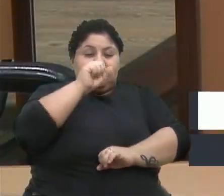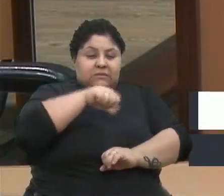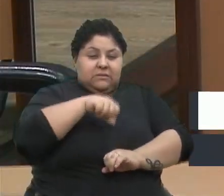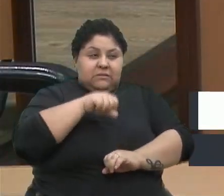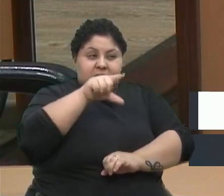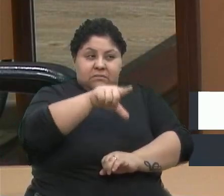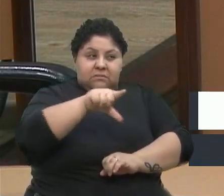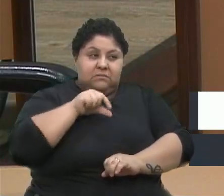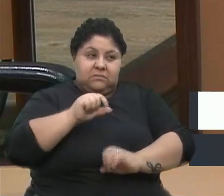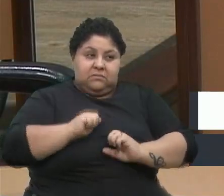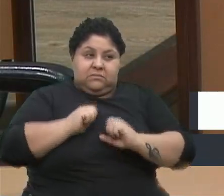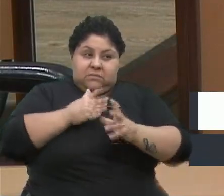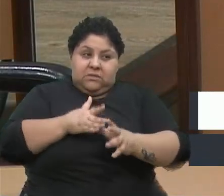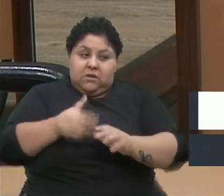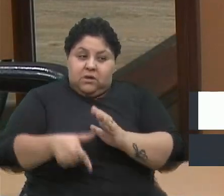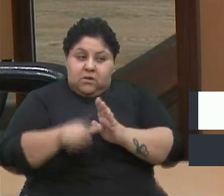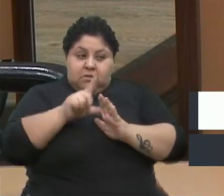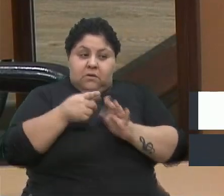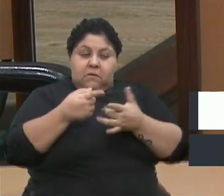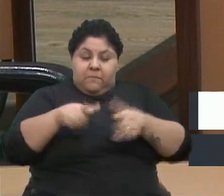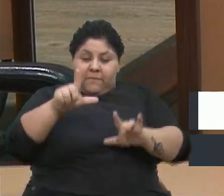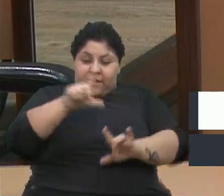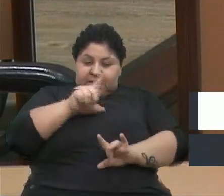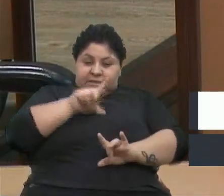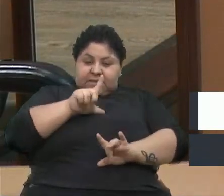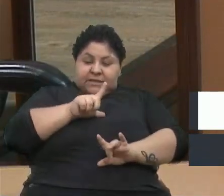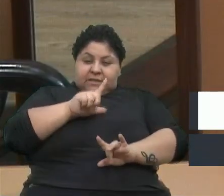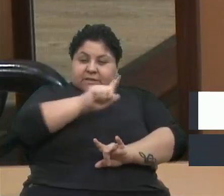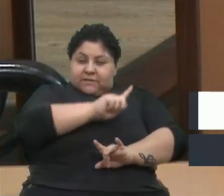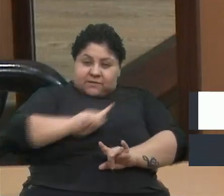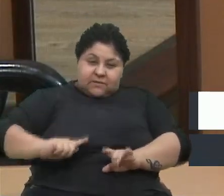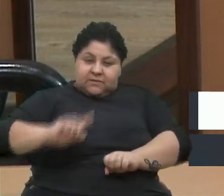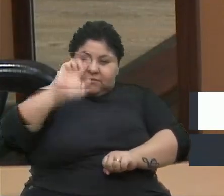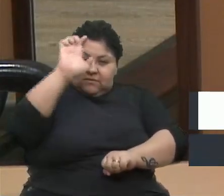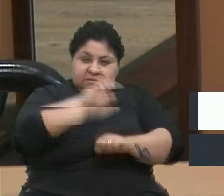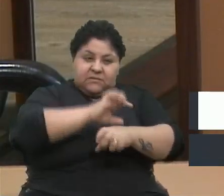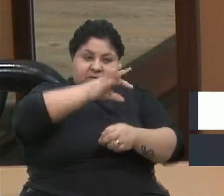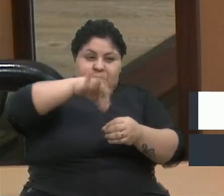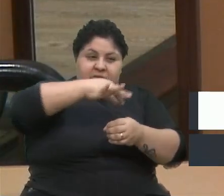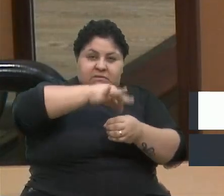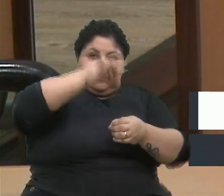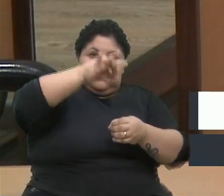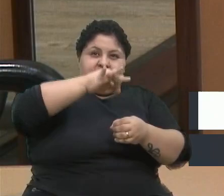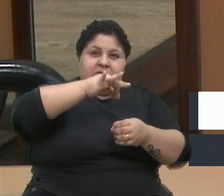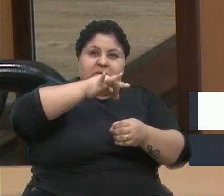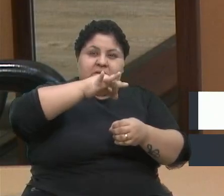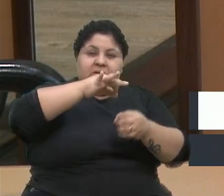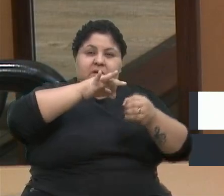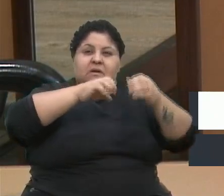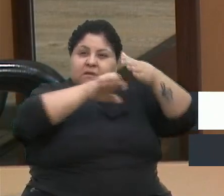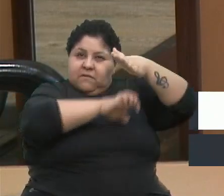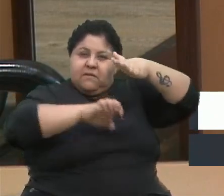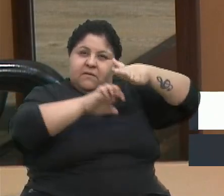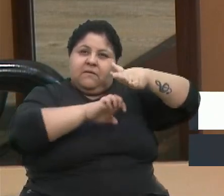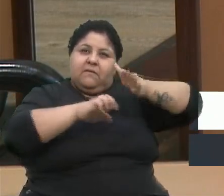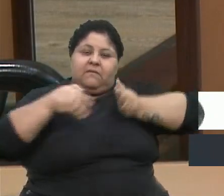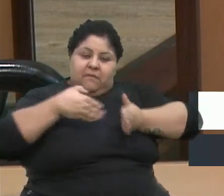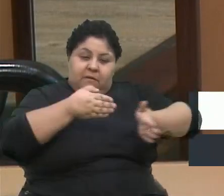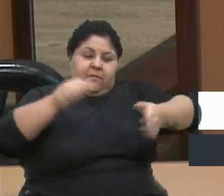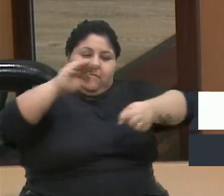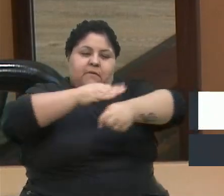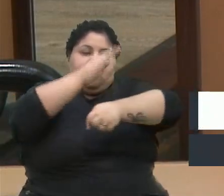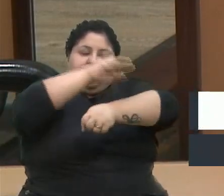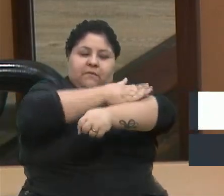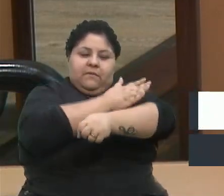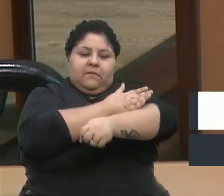atitude o quanto antes, mas existe, então, do governo do estado, né, da concessionária Caminhos da Serra Gaúcha, que respondeu, inclusive, por